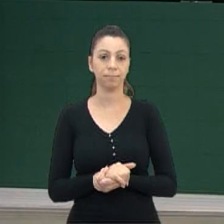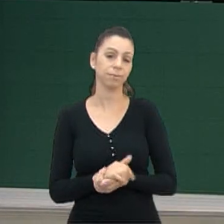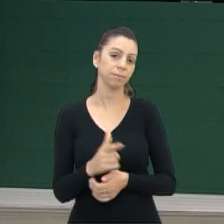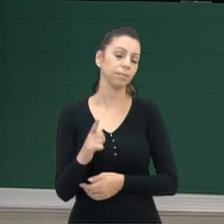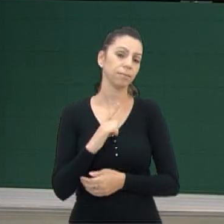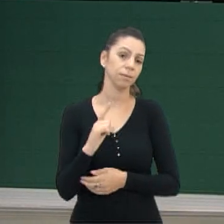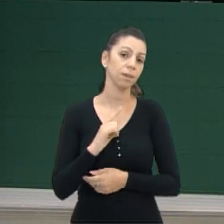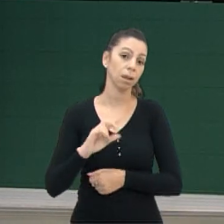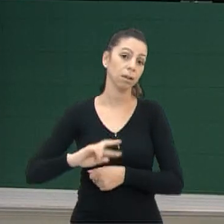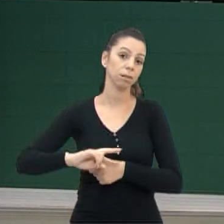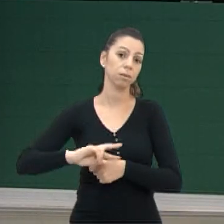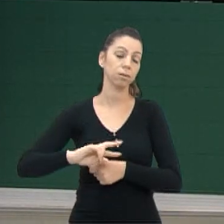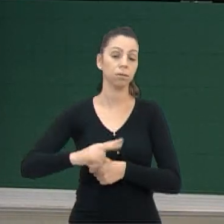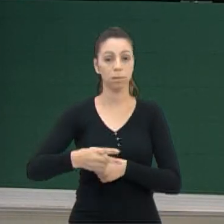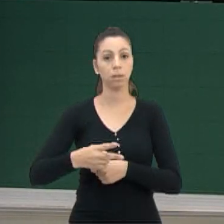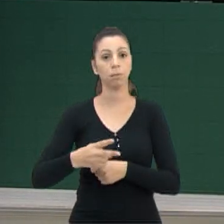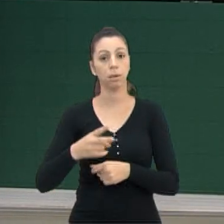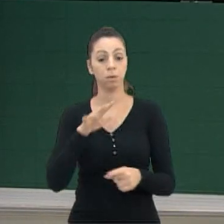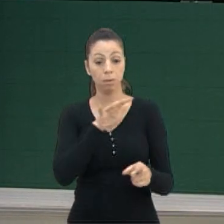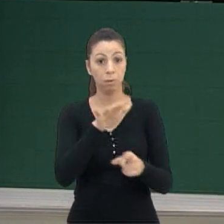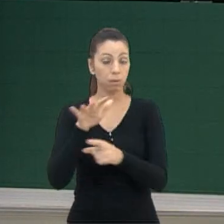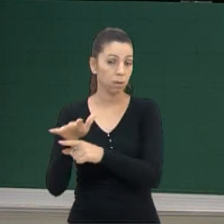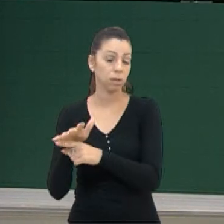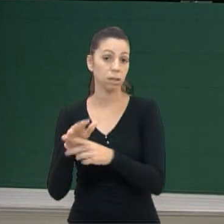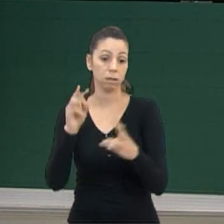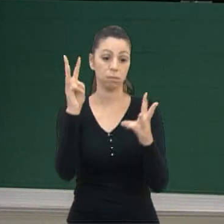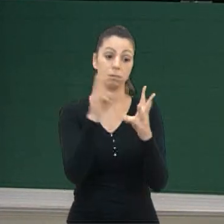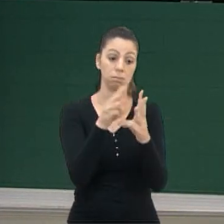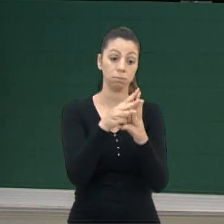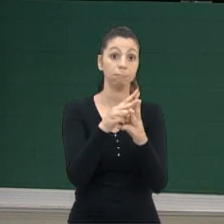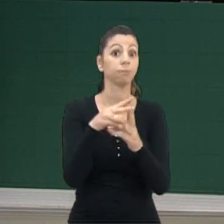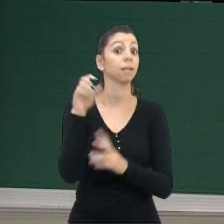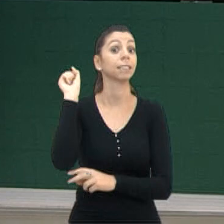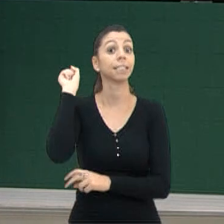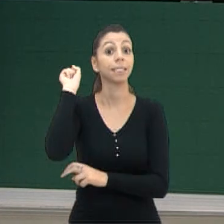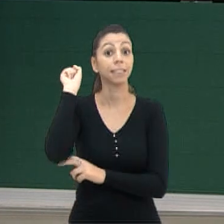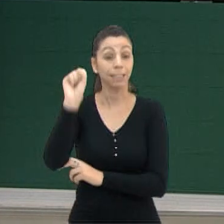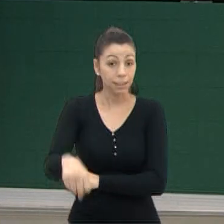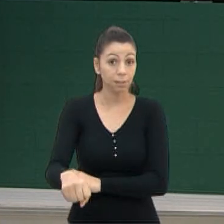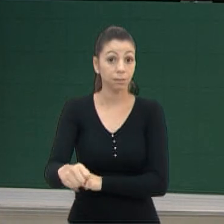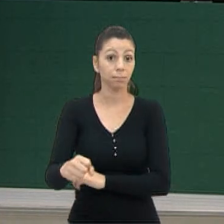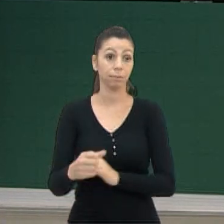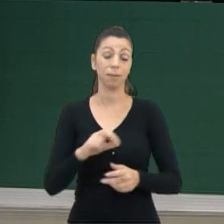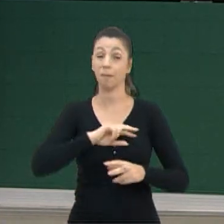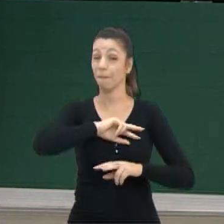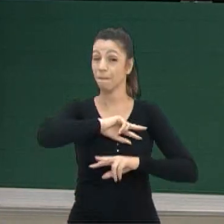Existem consequências desses 3 movimentos? Sim, várias.